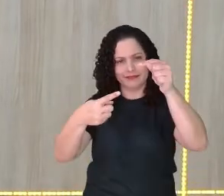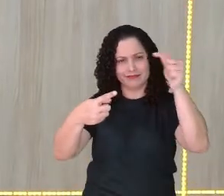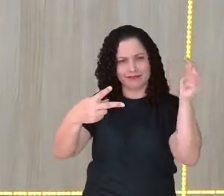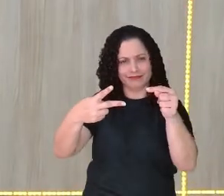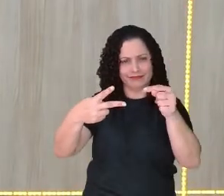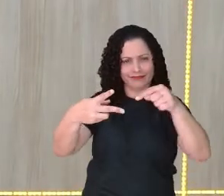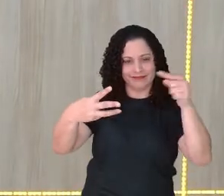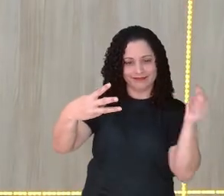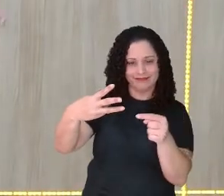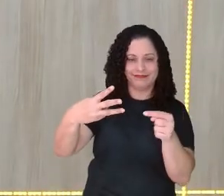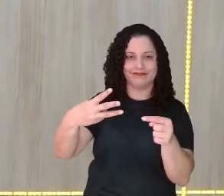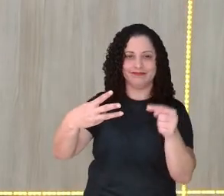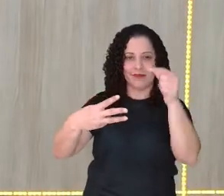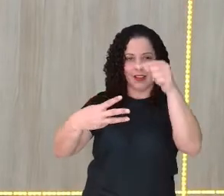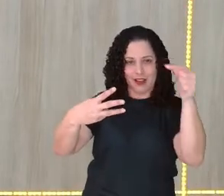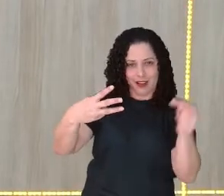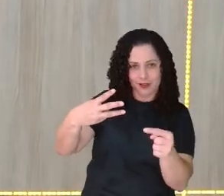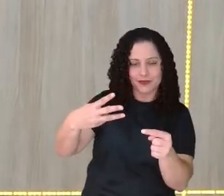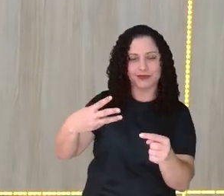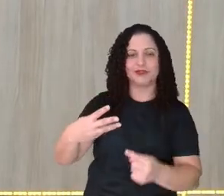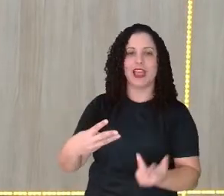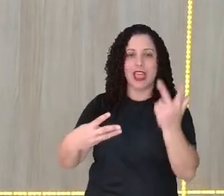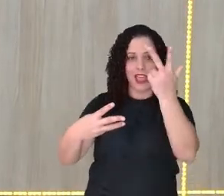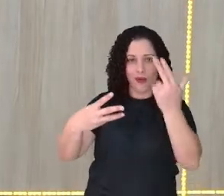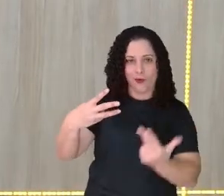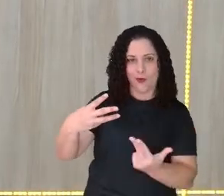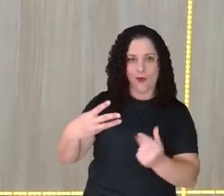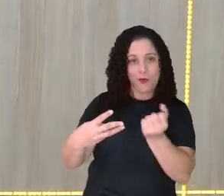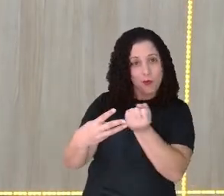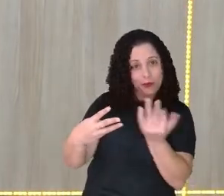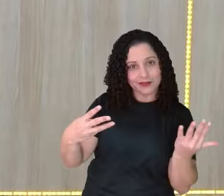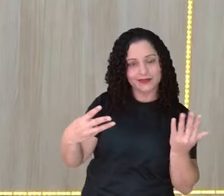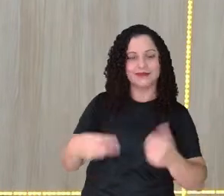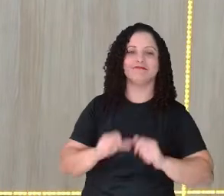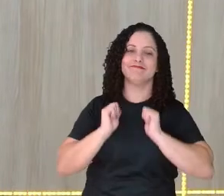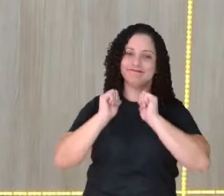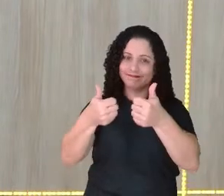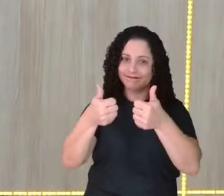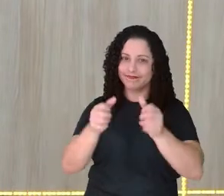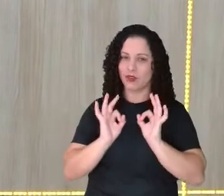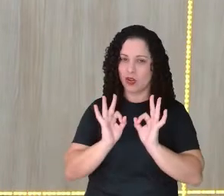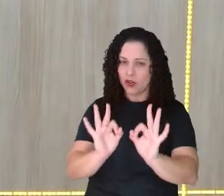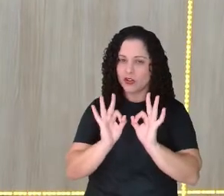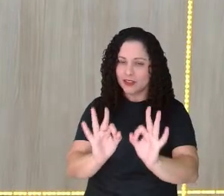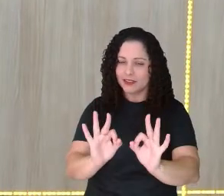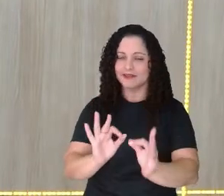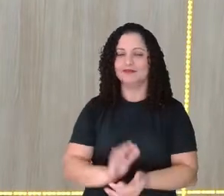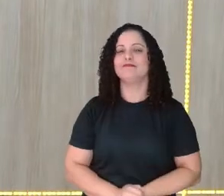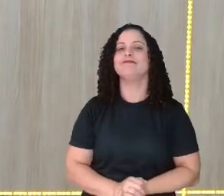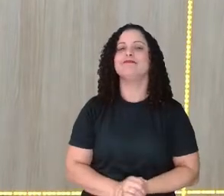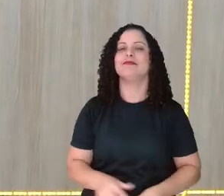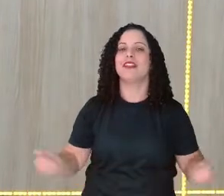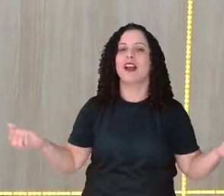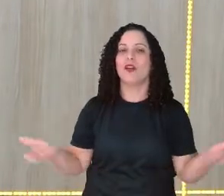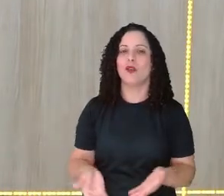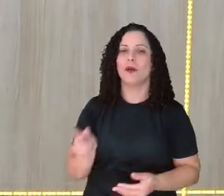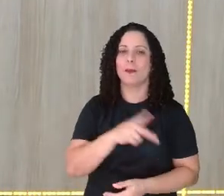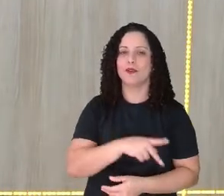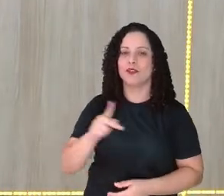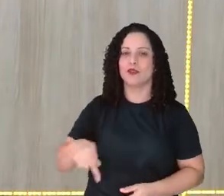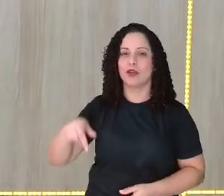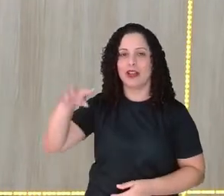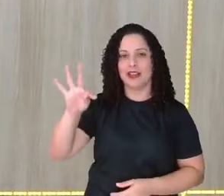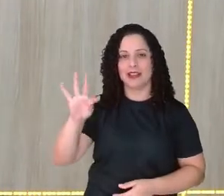lados, vértices e ângulos. Belezinha? Show de bola até aí, tranquilidade. Vou passar a palavrinha aqui para a